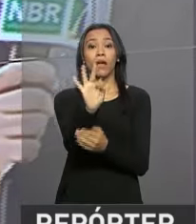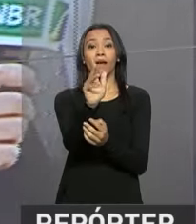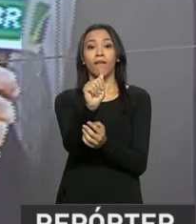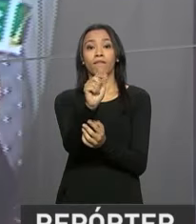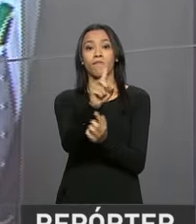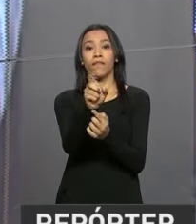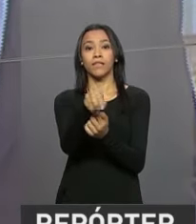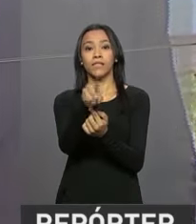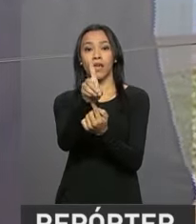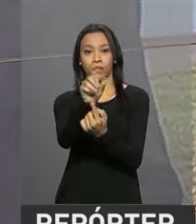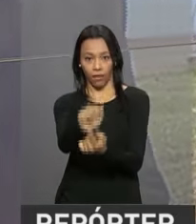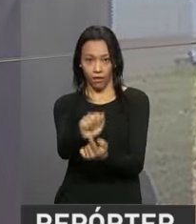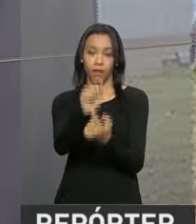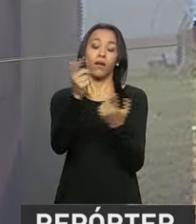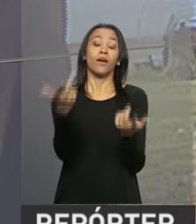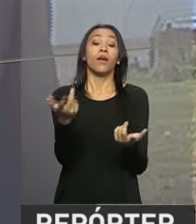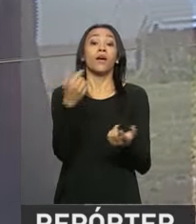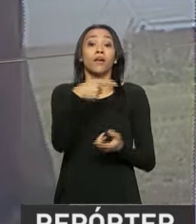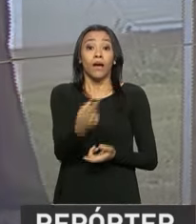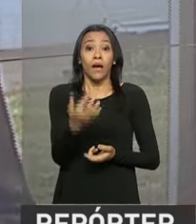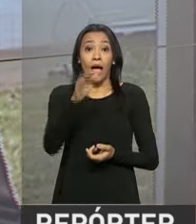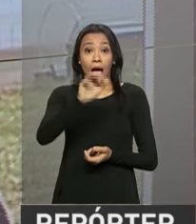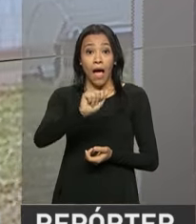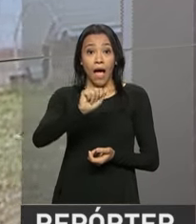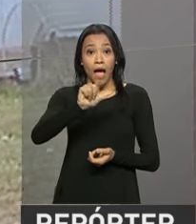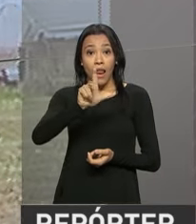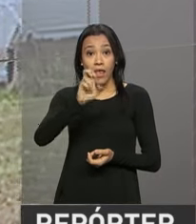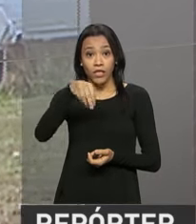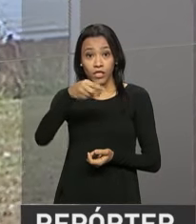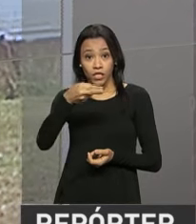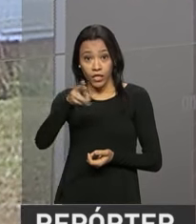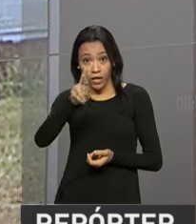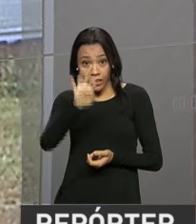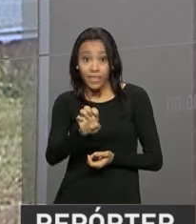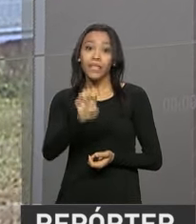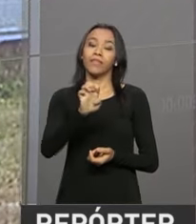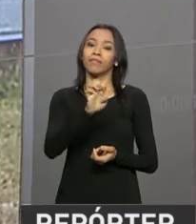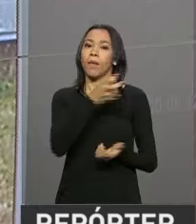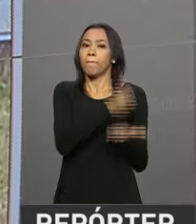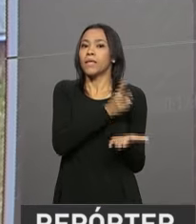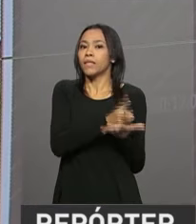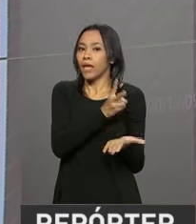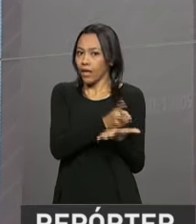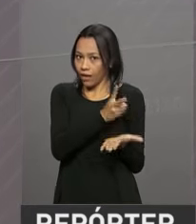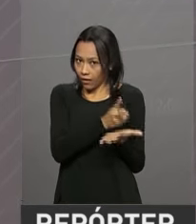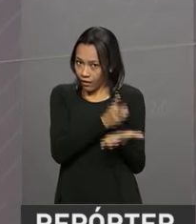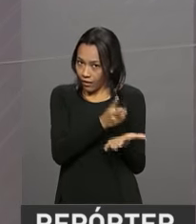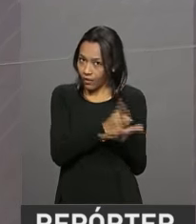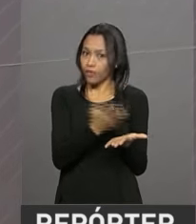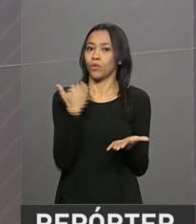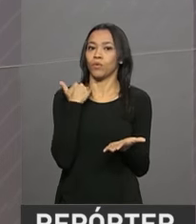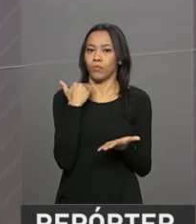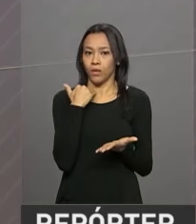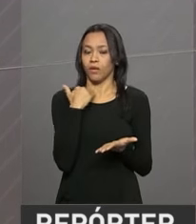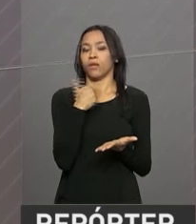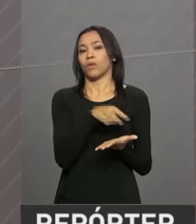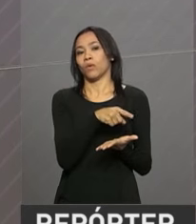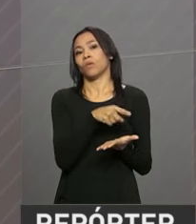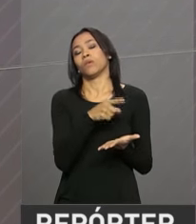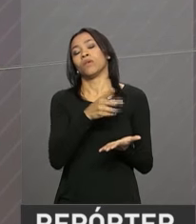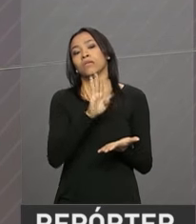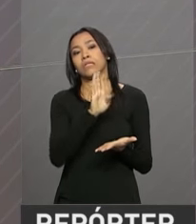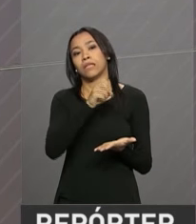Alexandre Tombini permanece na presidência do Banco Central até que Ilan Goldfine seja sabatinado e aprovado pelo